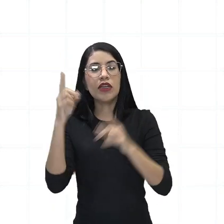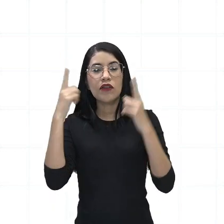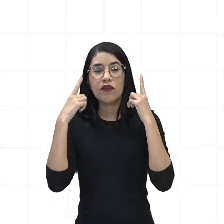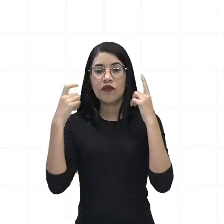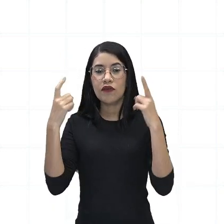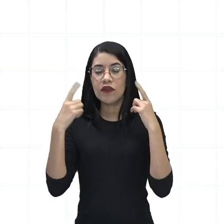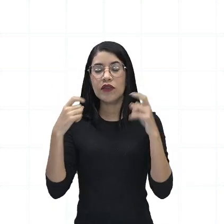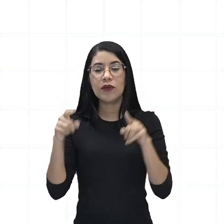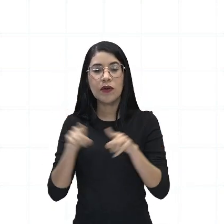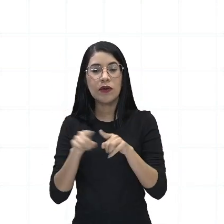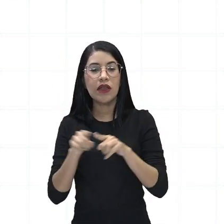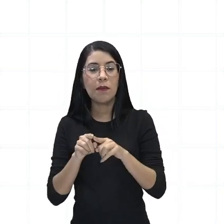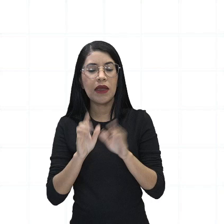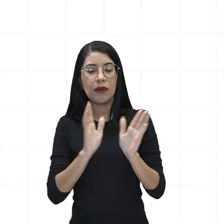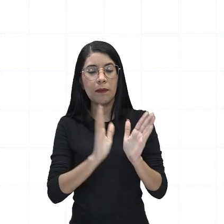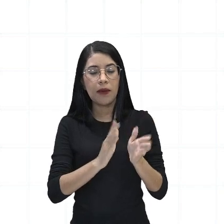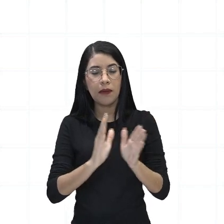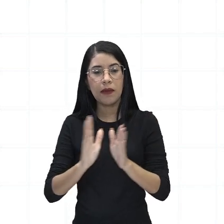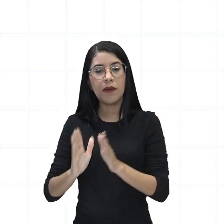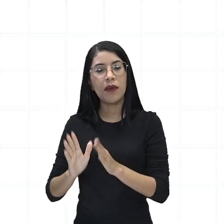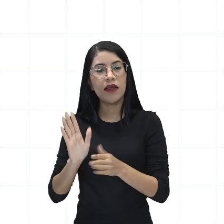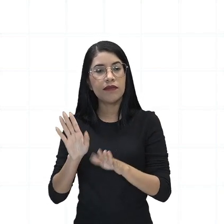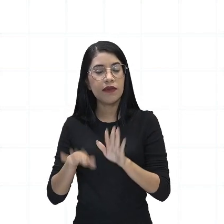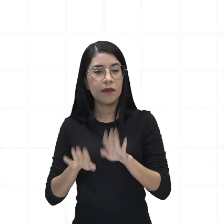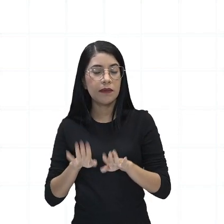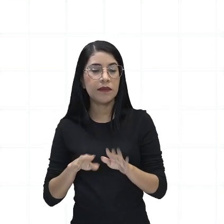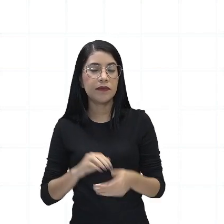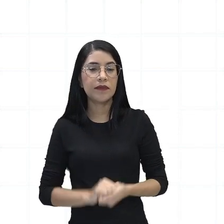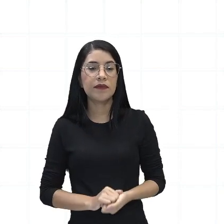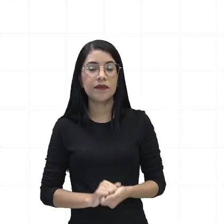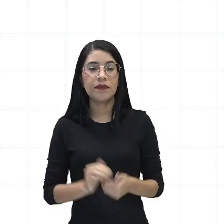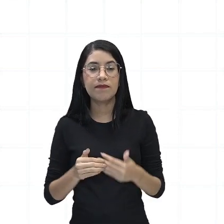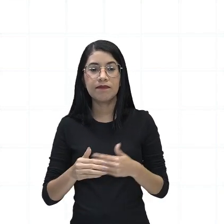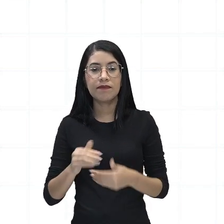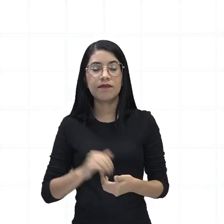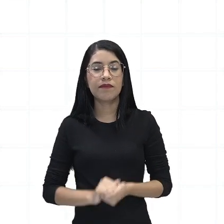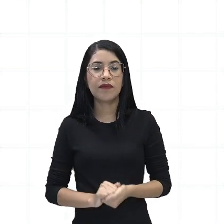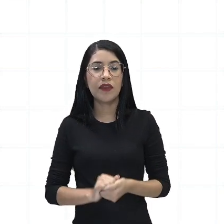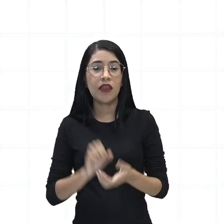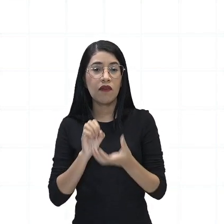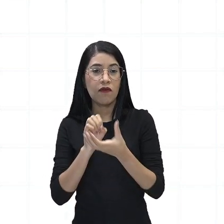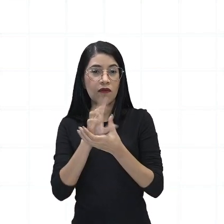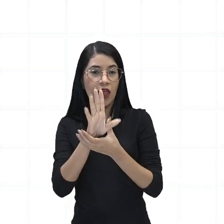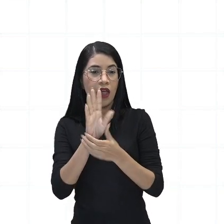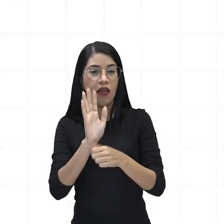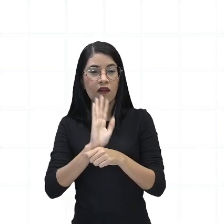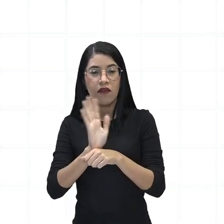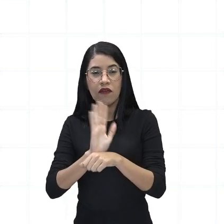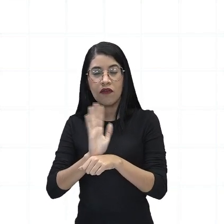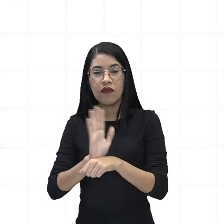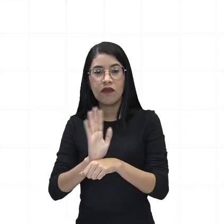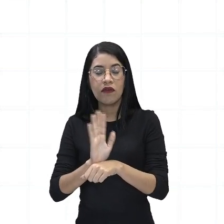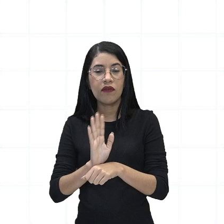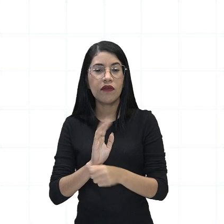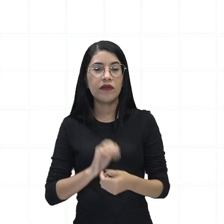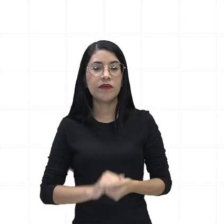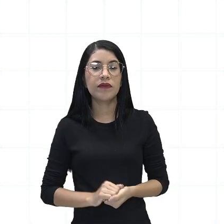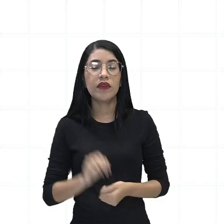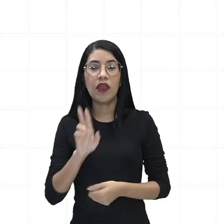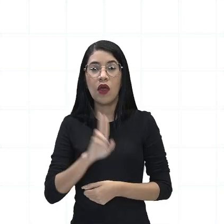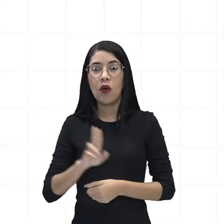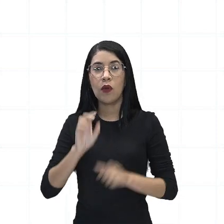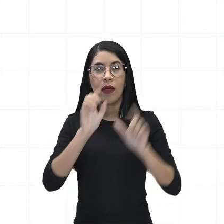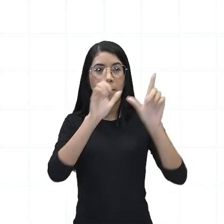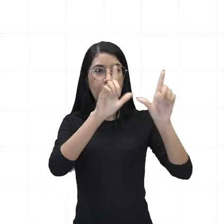em cenas específicas. Continuando, projeções de vídeo, tá? Utilização